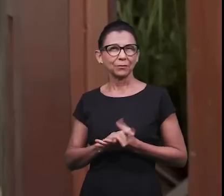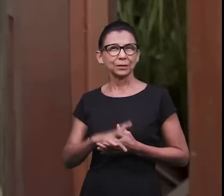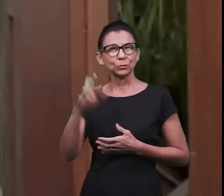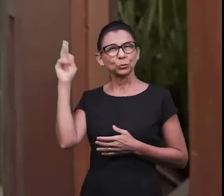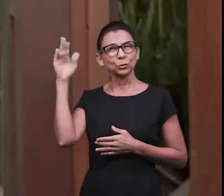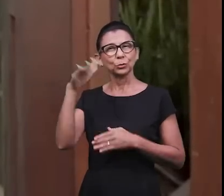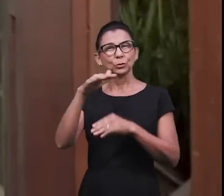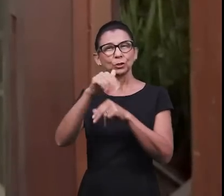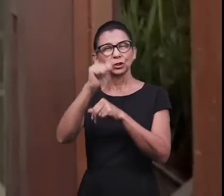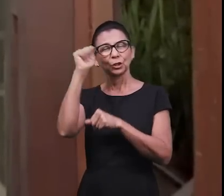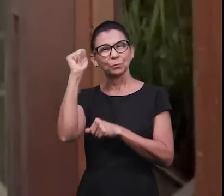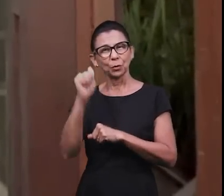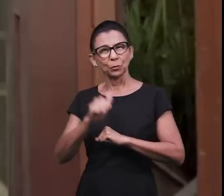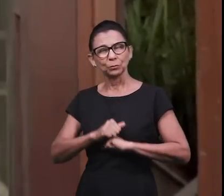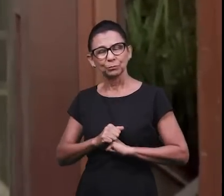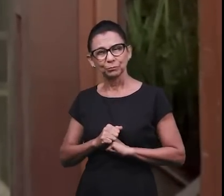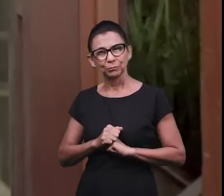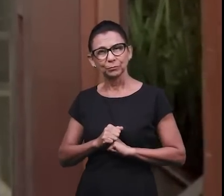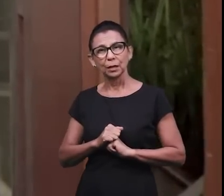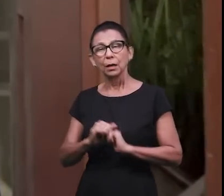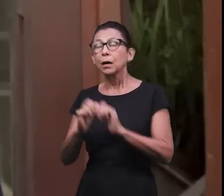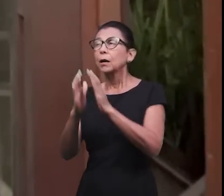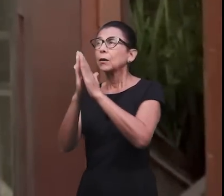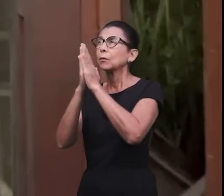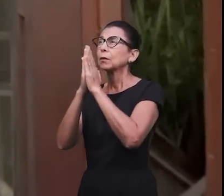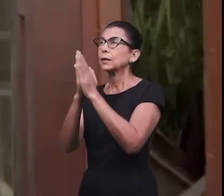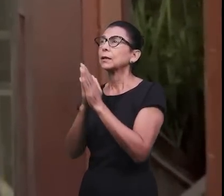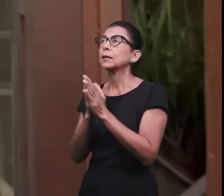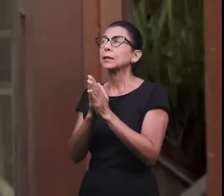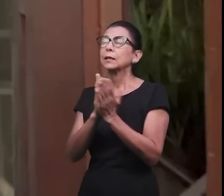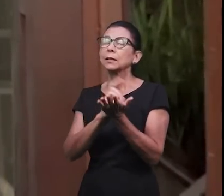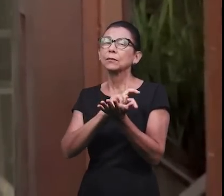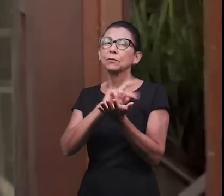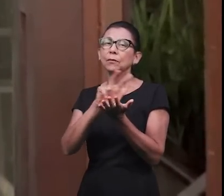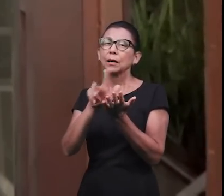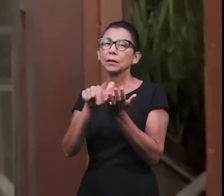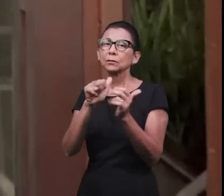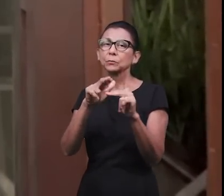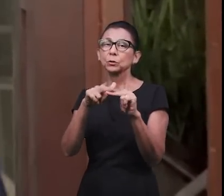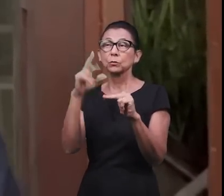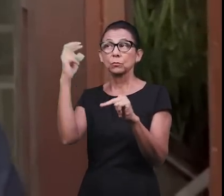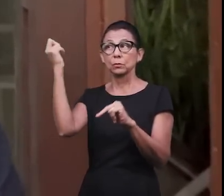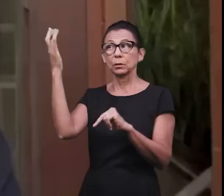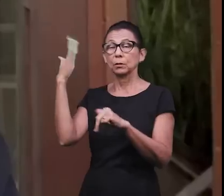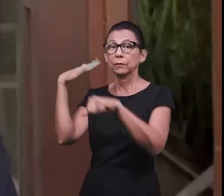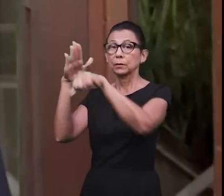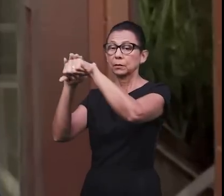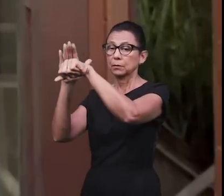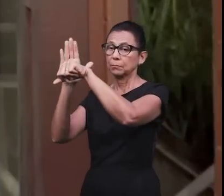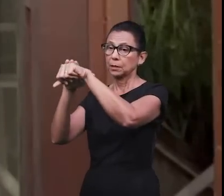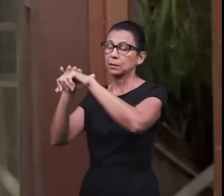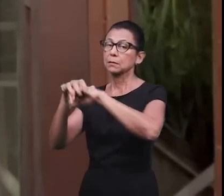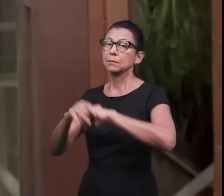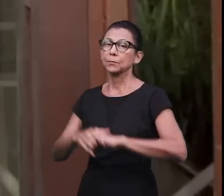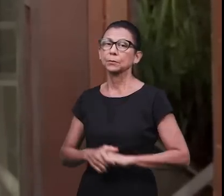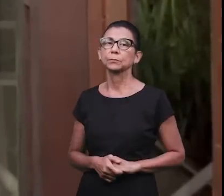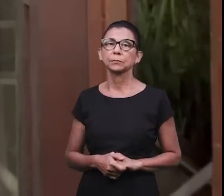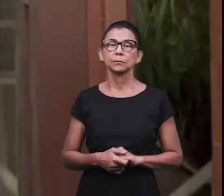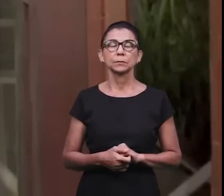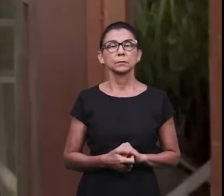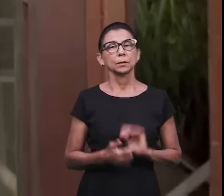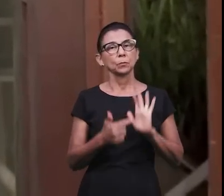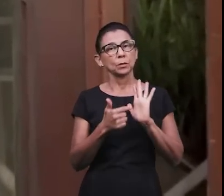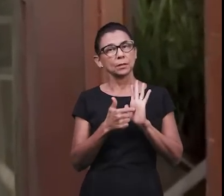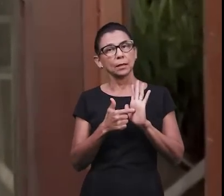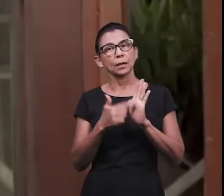estar orando ao Senhor. Orando ao Senhor pelos motivos que o Senhor mesmo tem orientado, que tem se levantado no meio das igrejas,